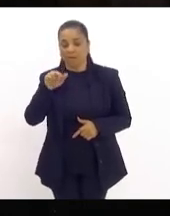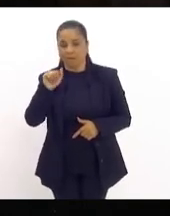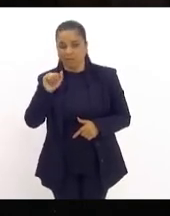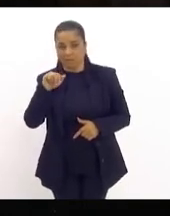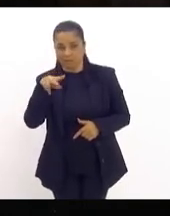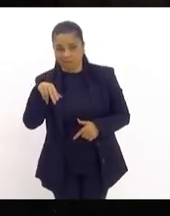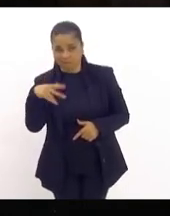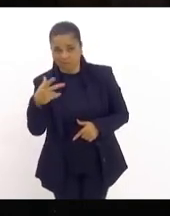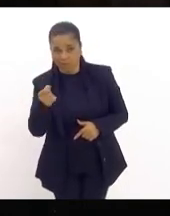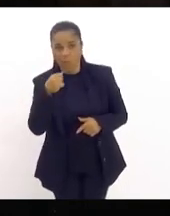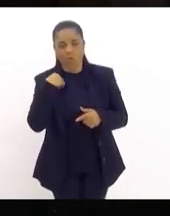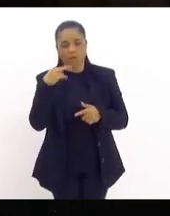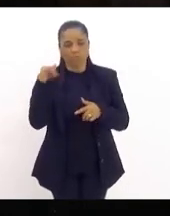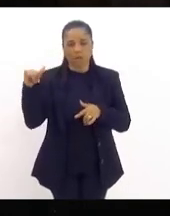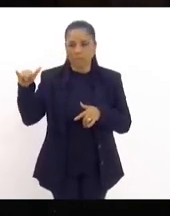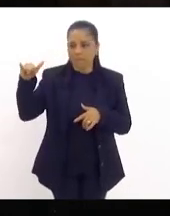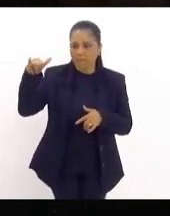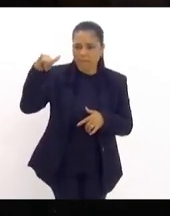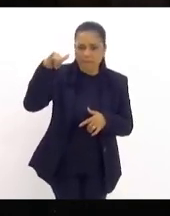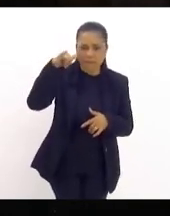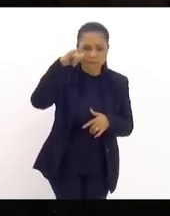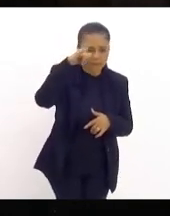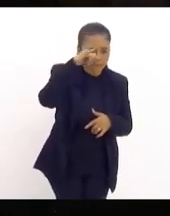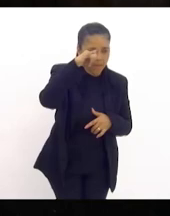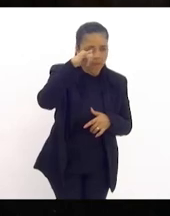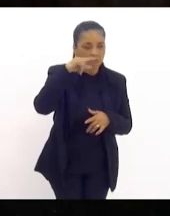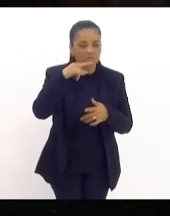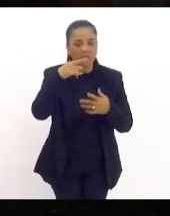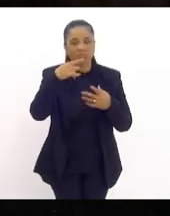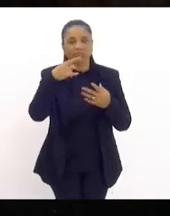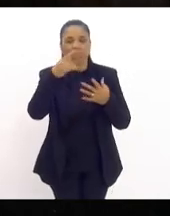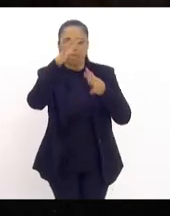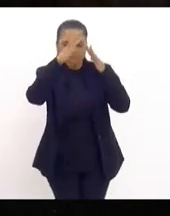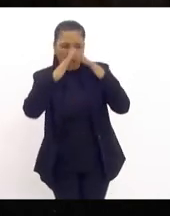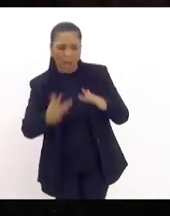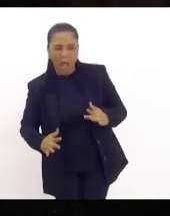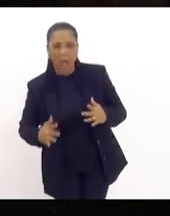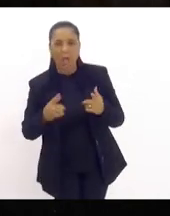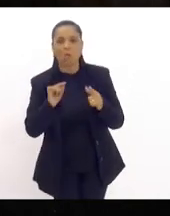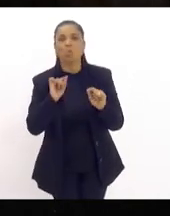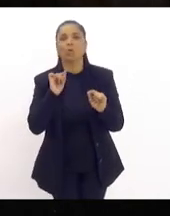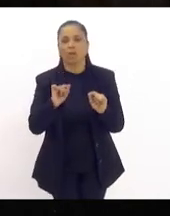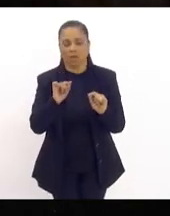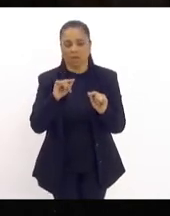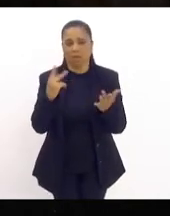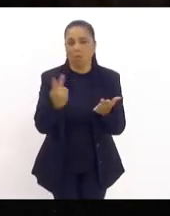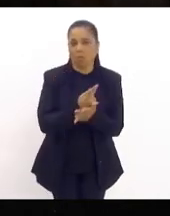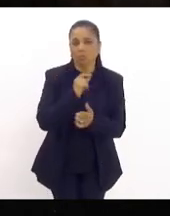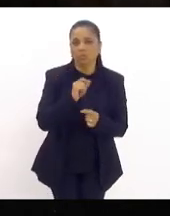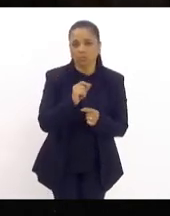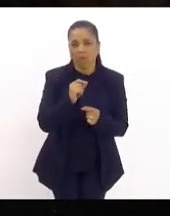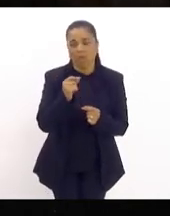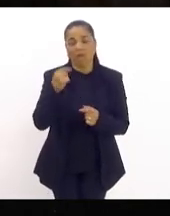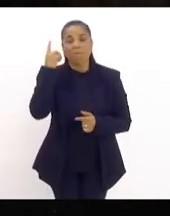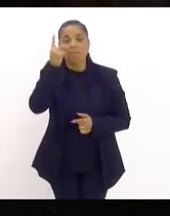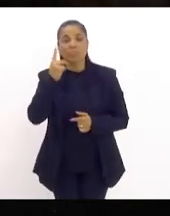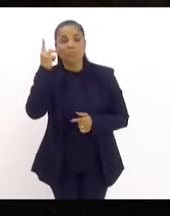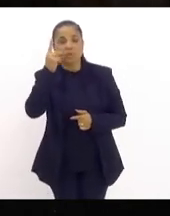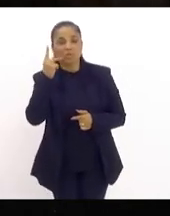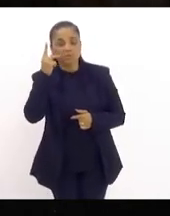o que são os desastres naturais, se não a ausência de uma política, não é,